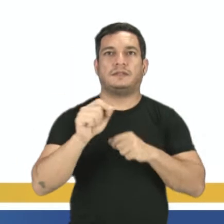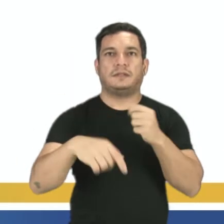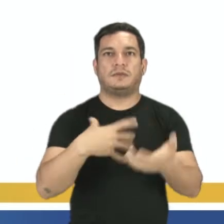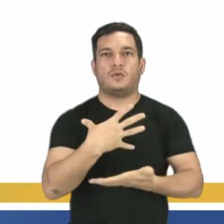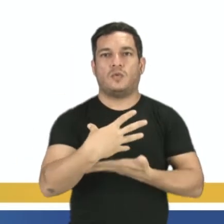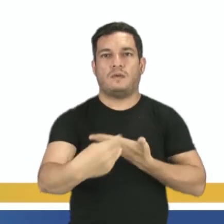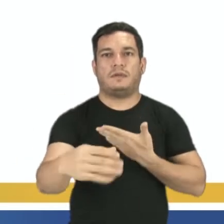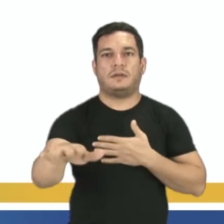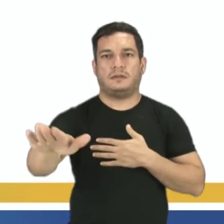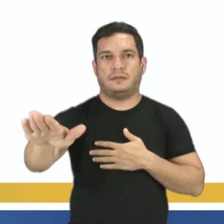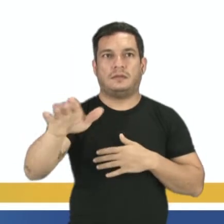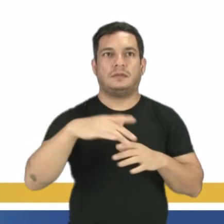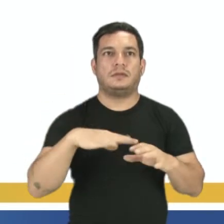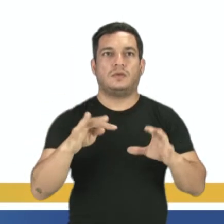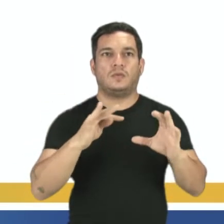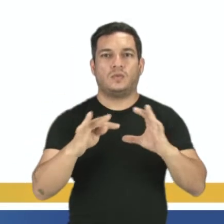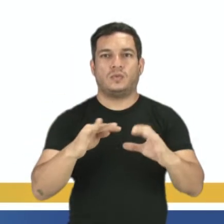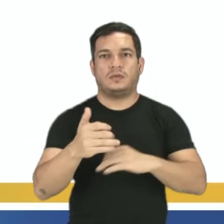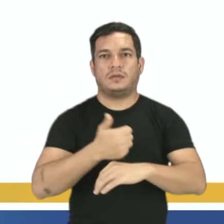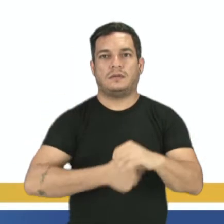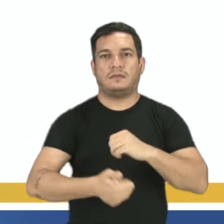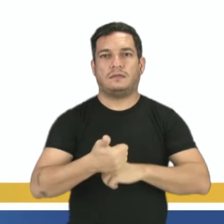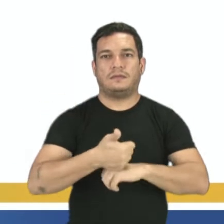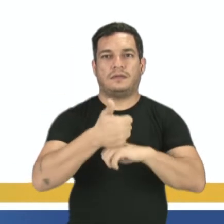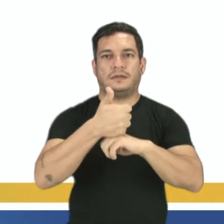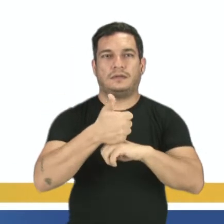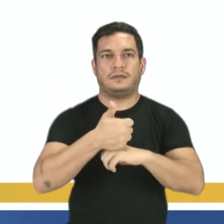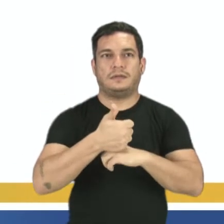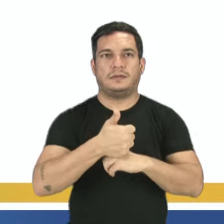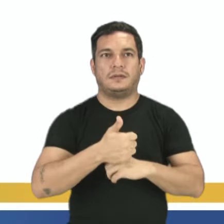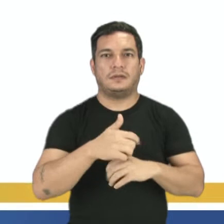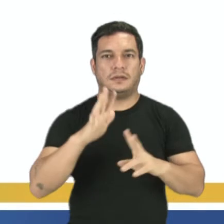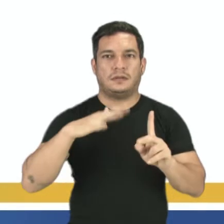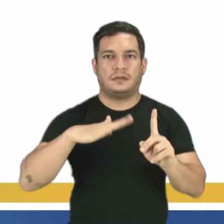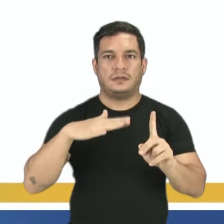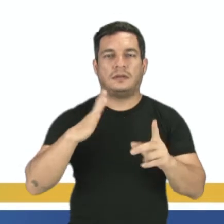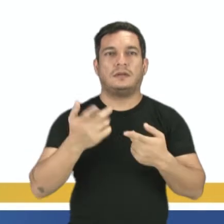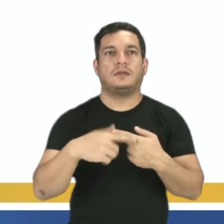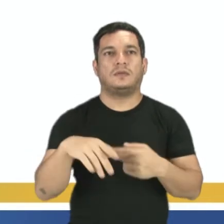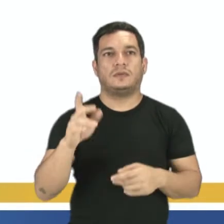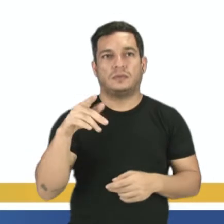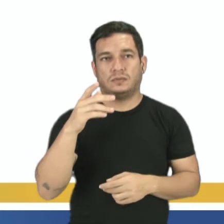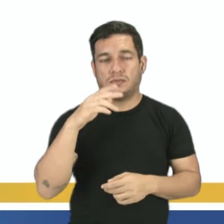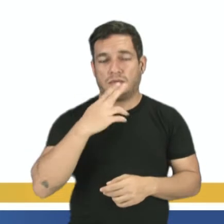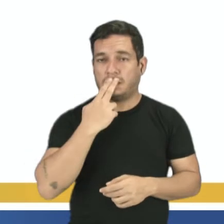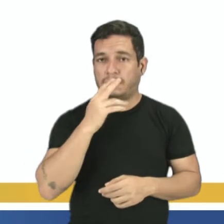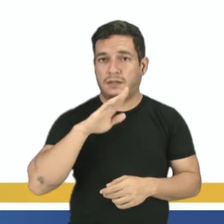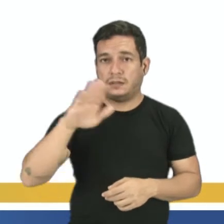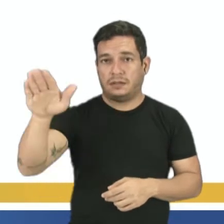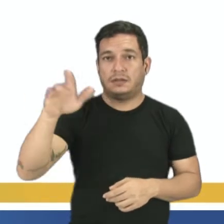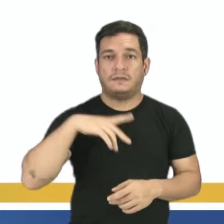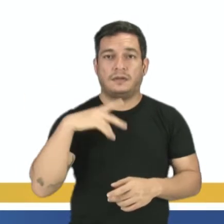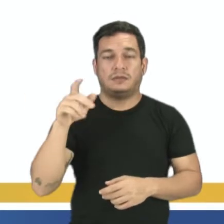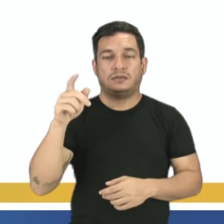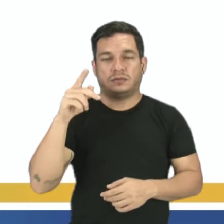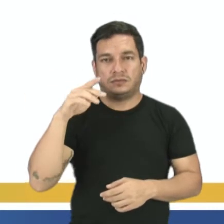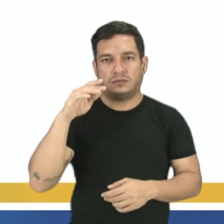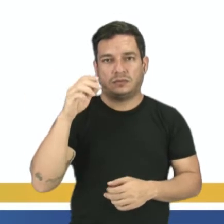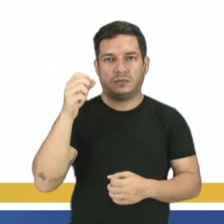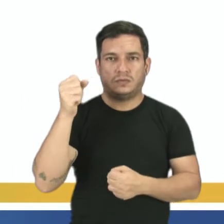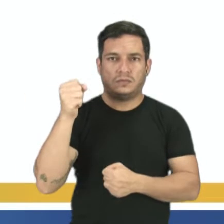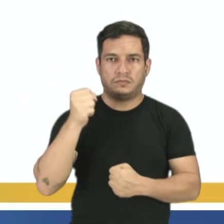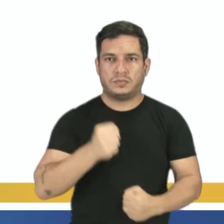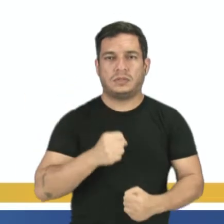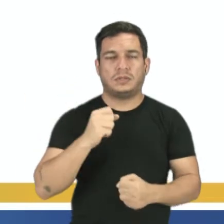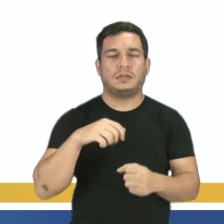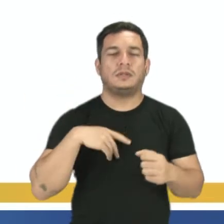Hitler. Tá? O culto ao líder. O partido único, ou seja, quando Hitler ascende ao poder, ele